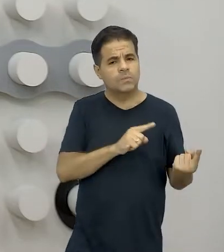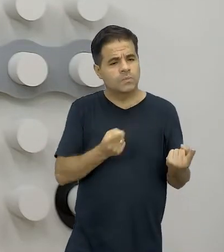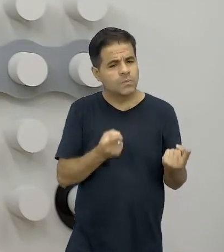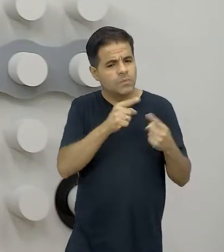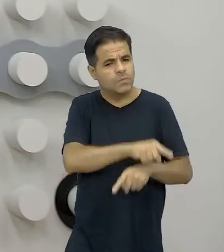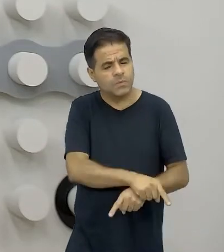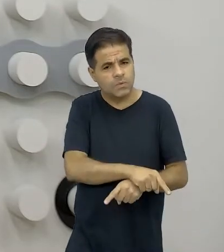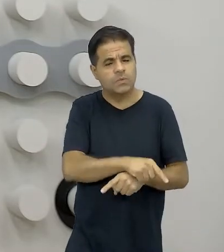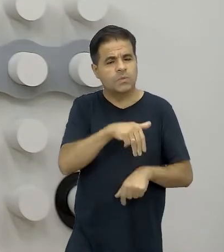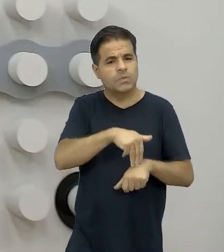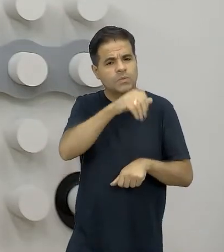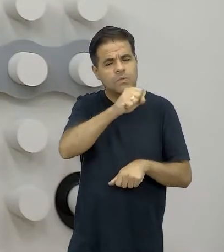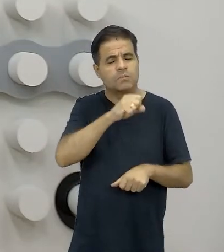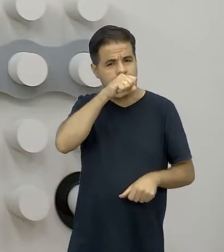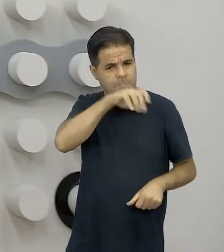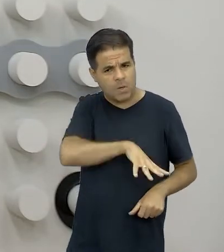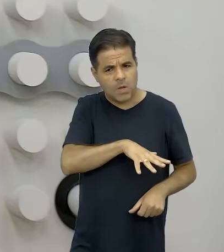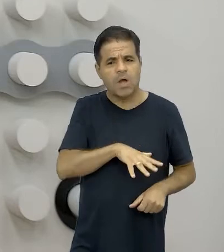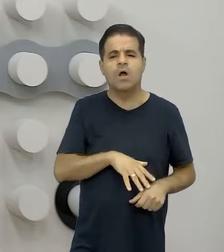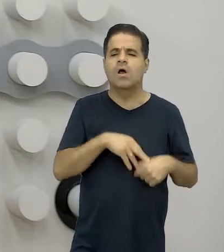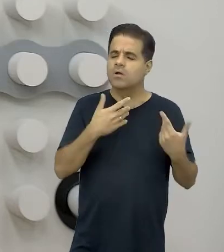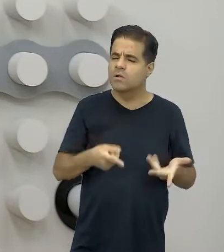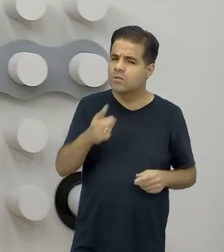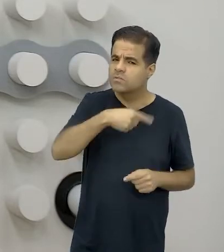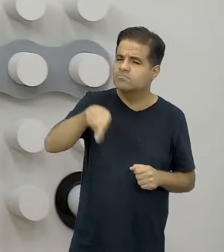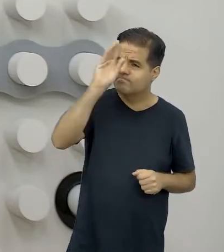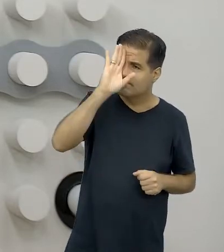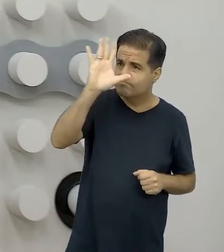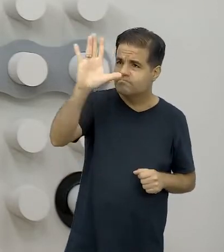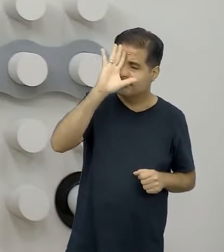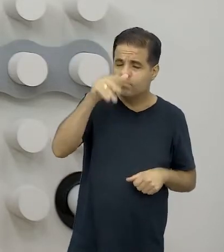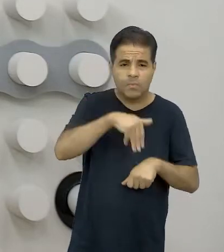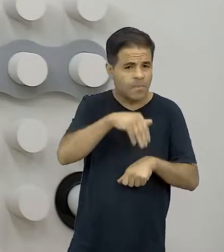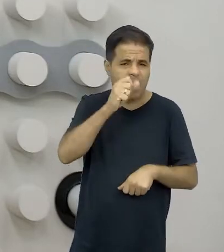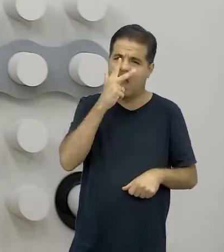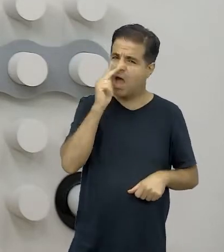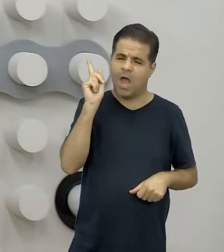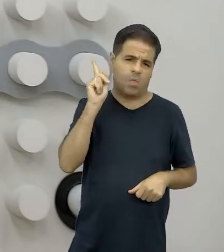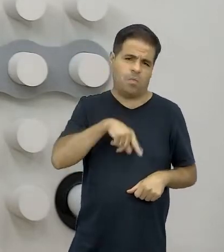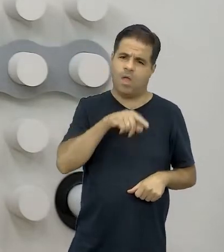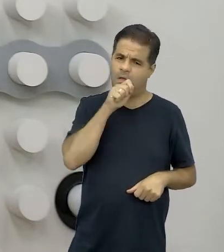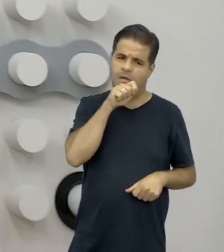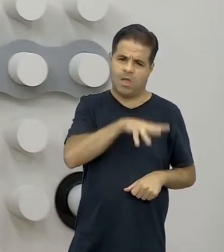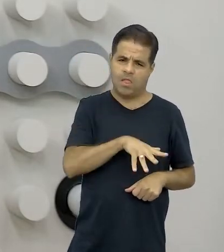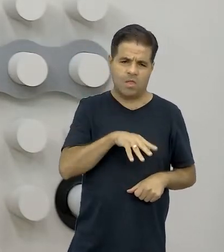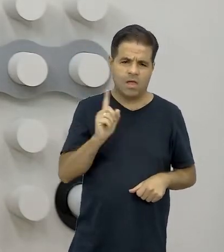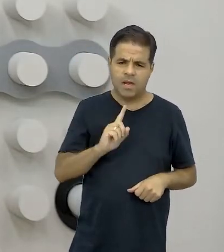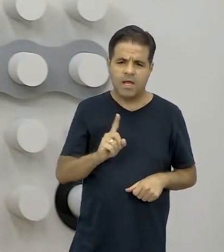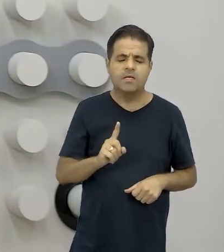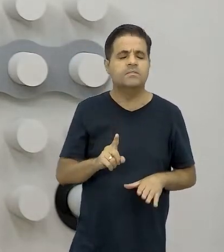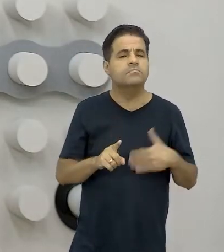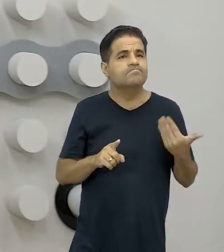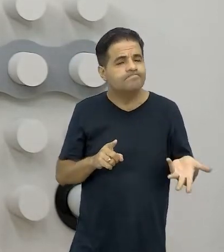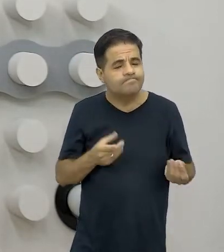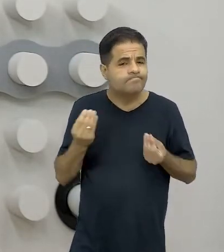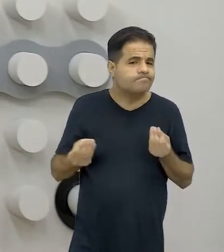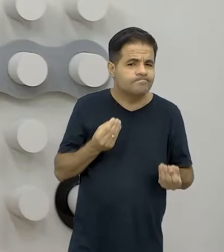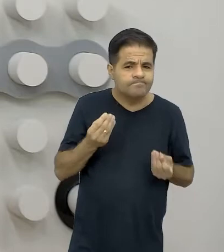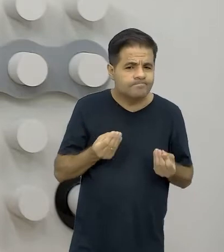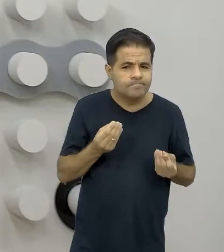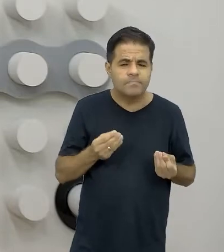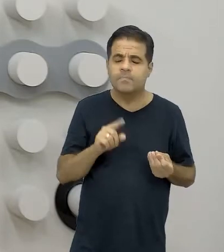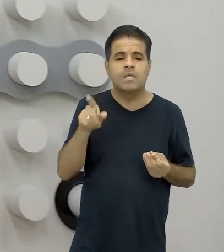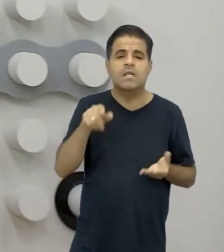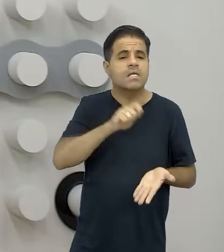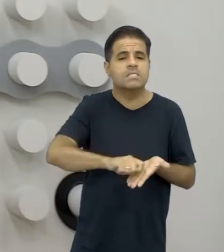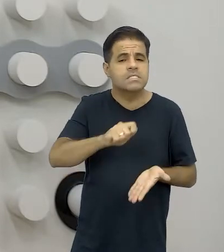né? O Mestre Ignorante. A gente imagina que um mestre ele não deva ser ignorante, certo? E, enfim, o